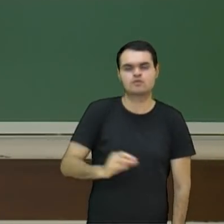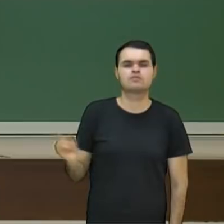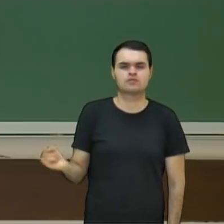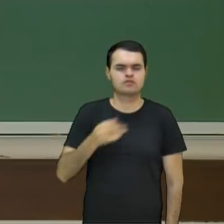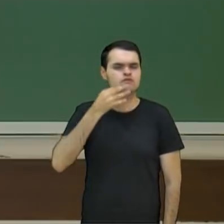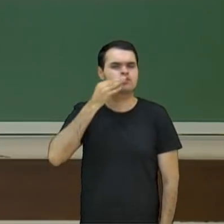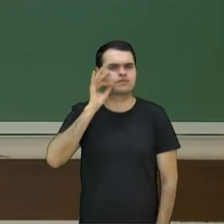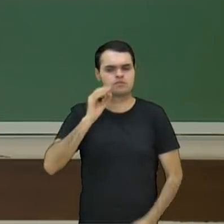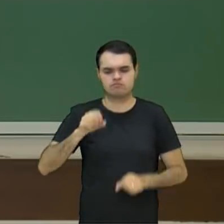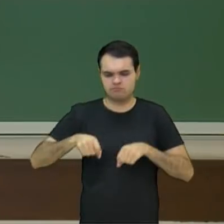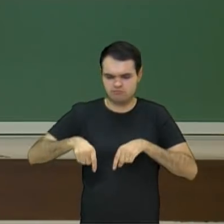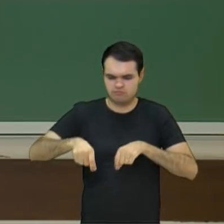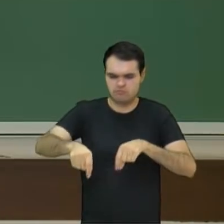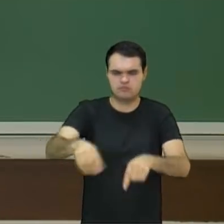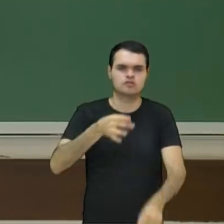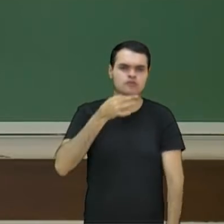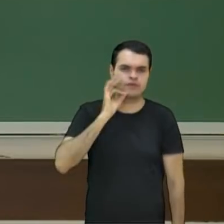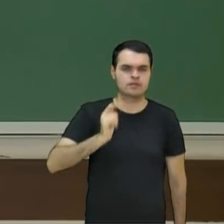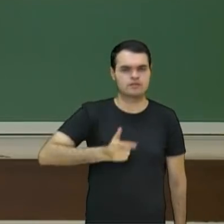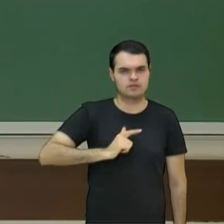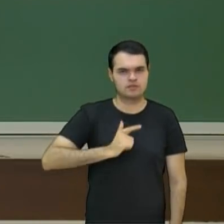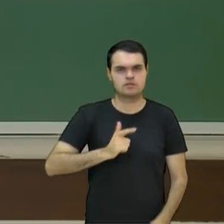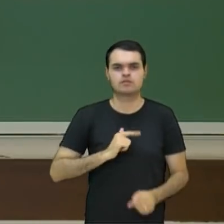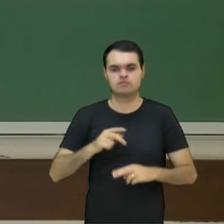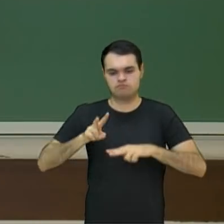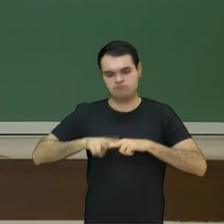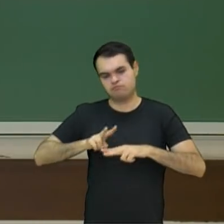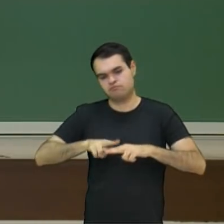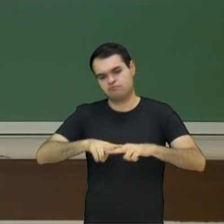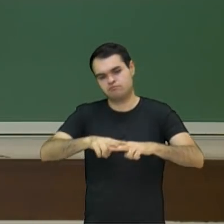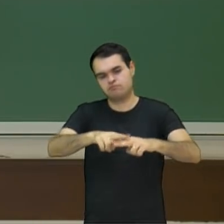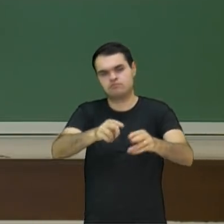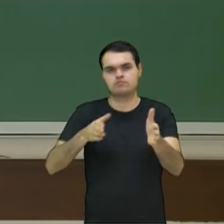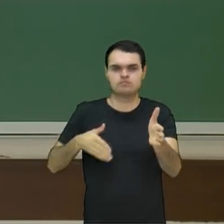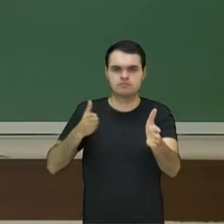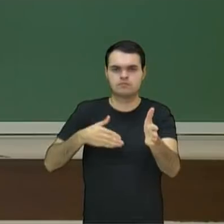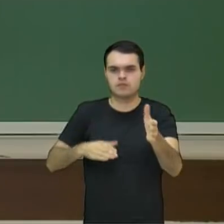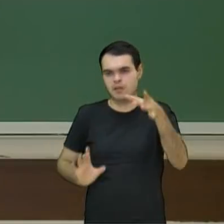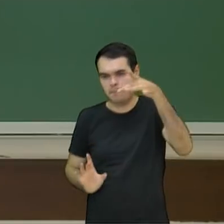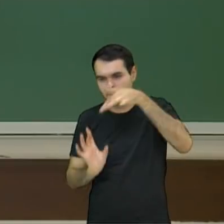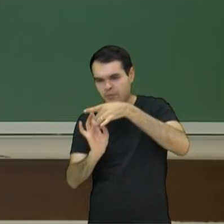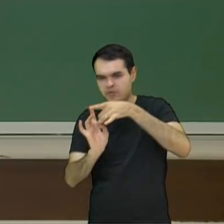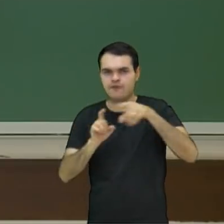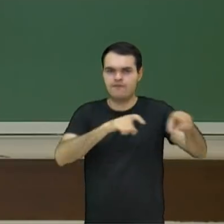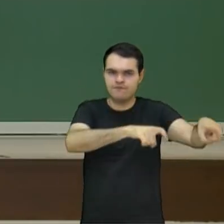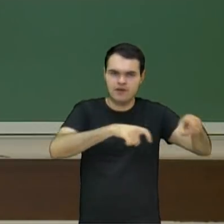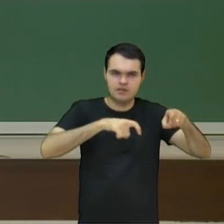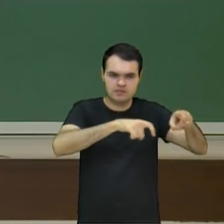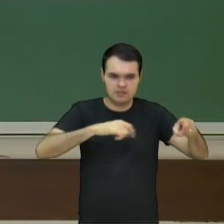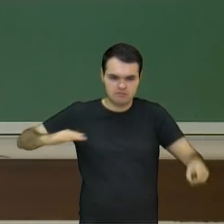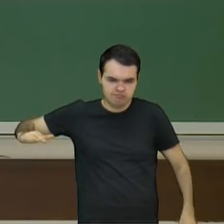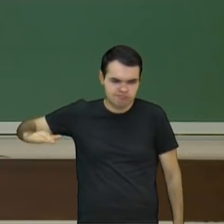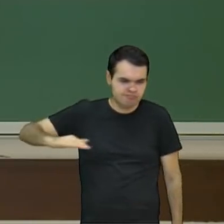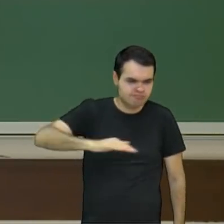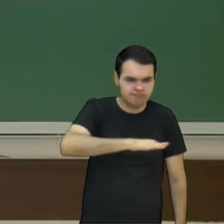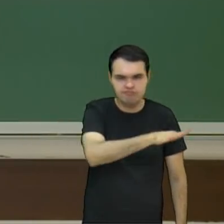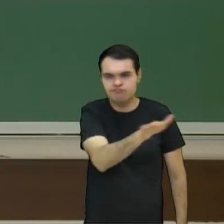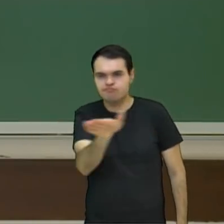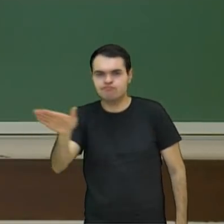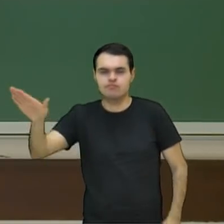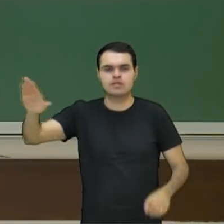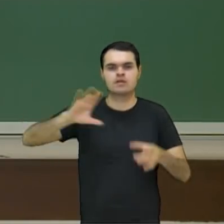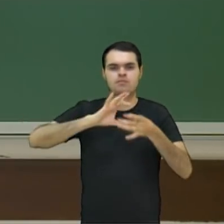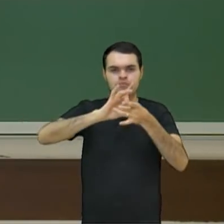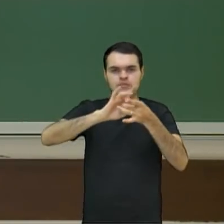café, da produção do café. Então, eu tinha lá as estradas de ferro que foram construídas para ligar as áreas das fazendas de produção de café até os